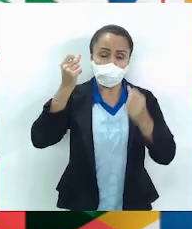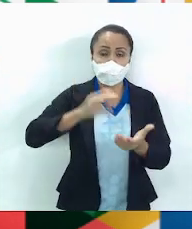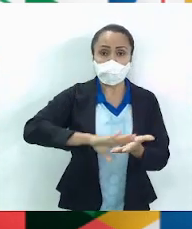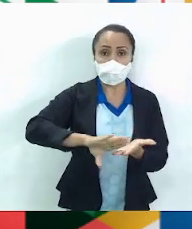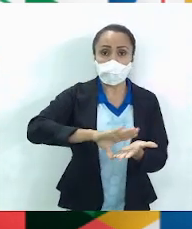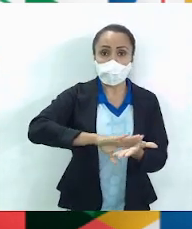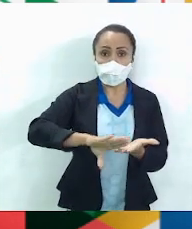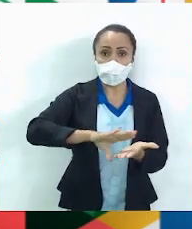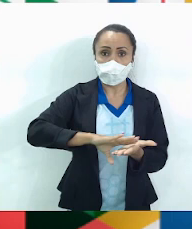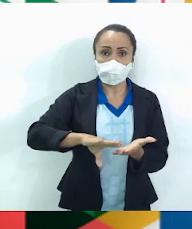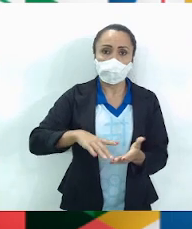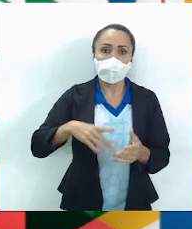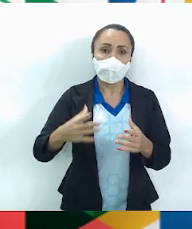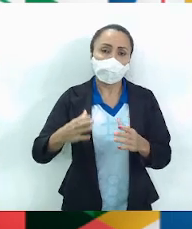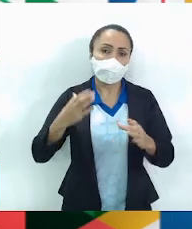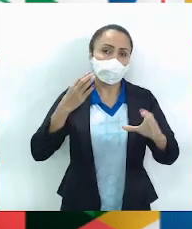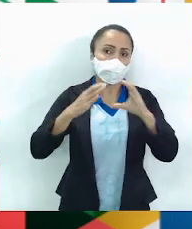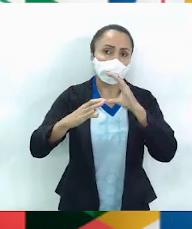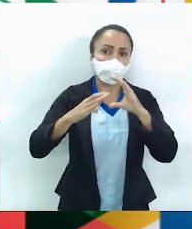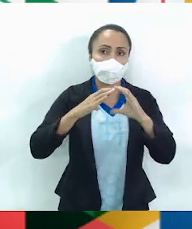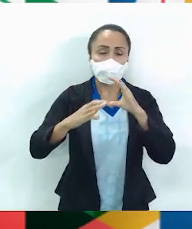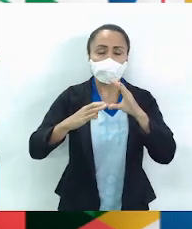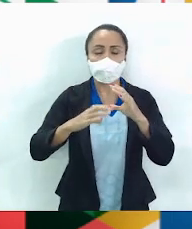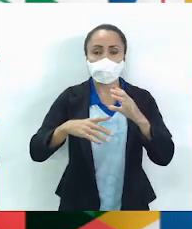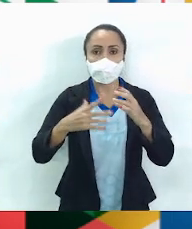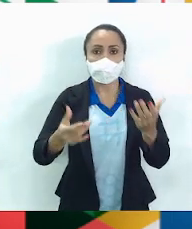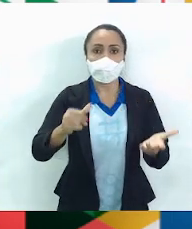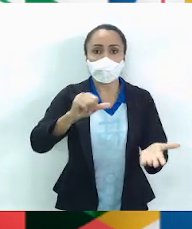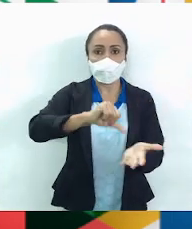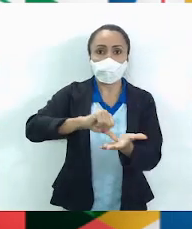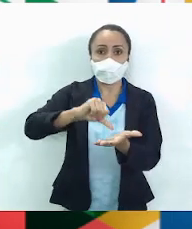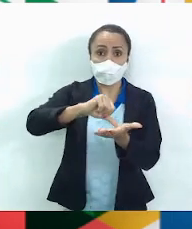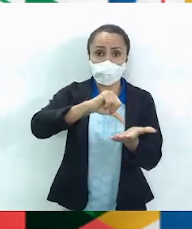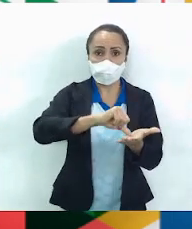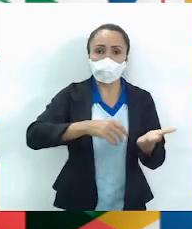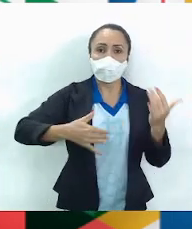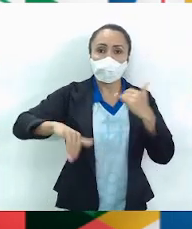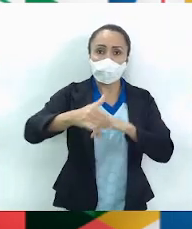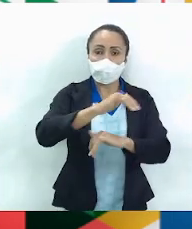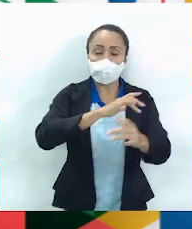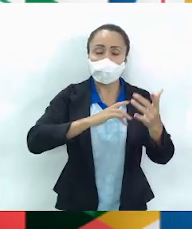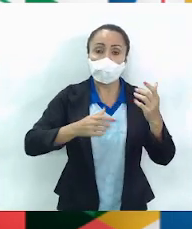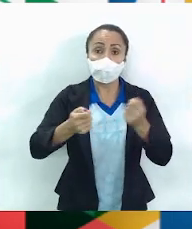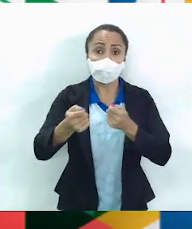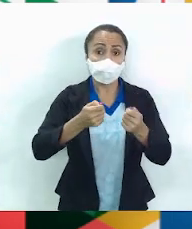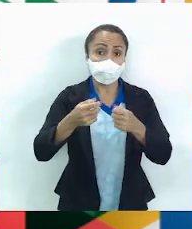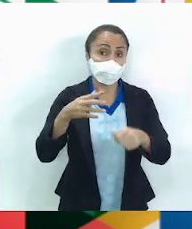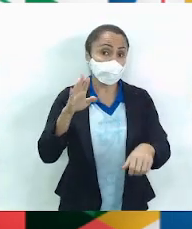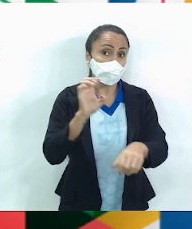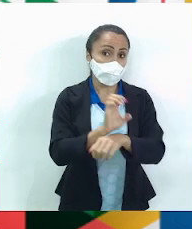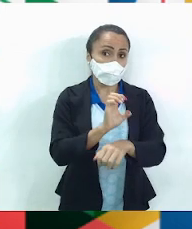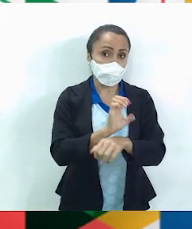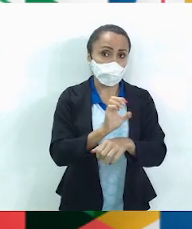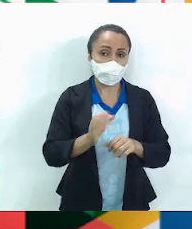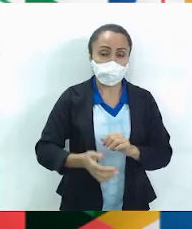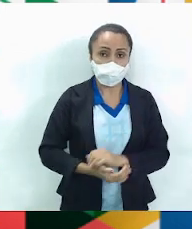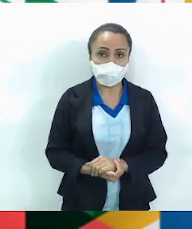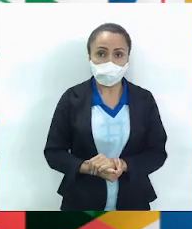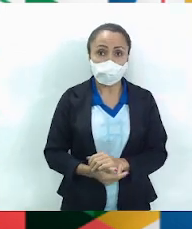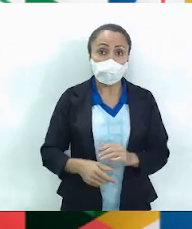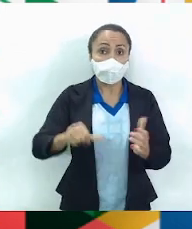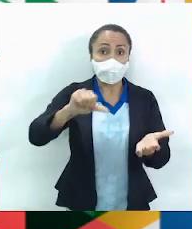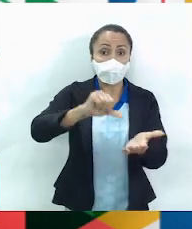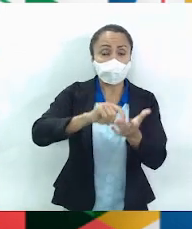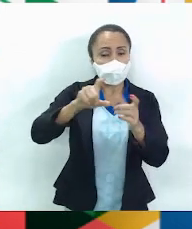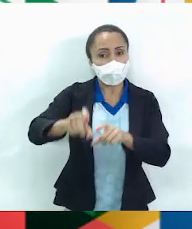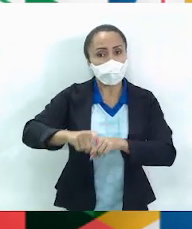as ferrovias, as telecomunicações e o setor energético continuam sendo controlados pelo Estado. D. O setor